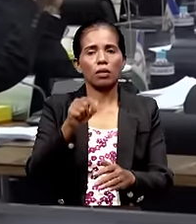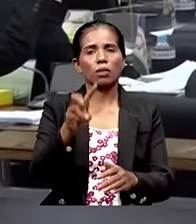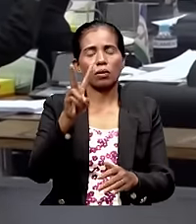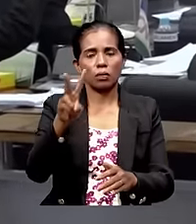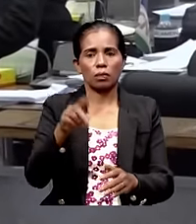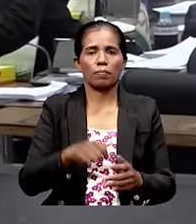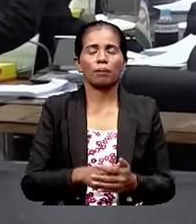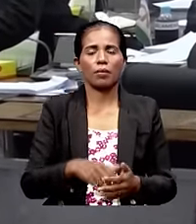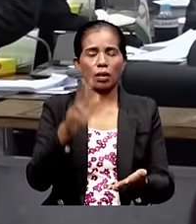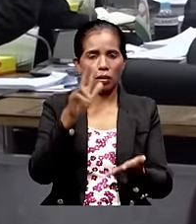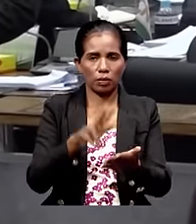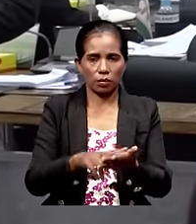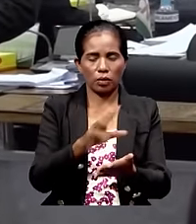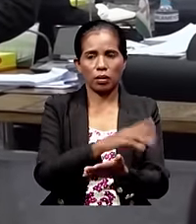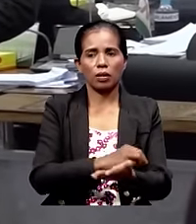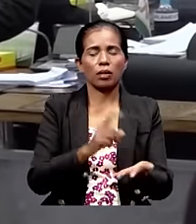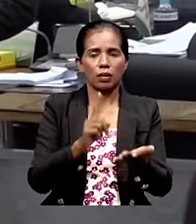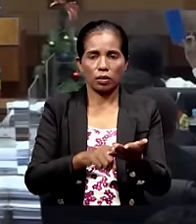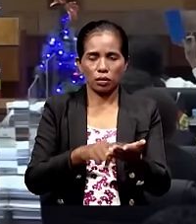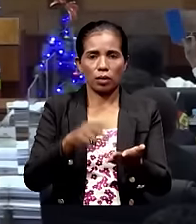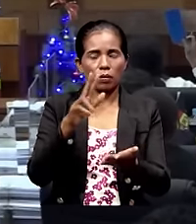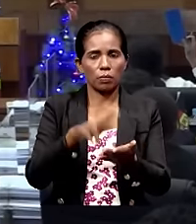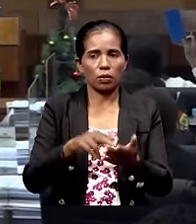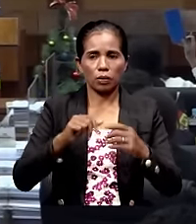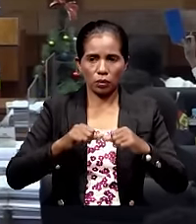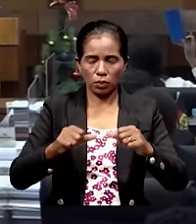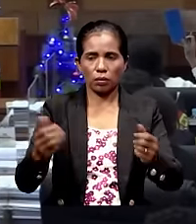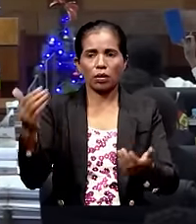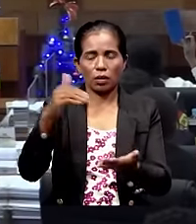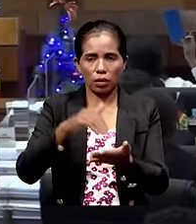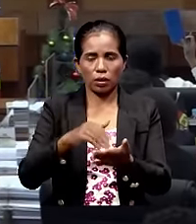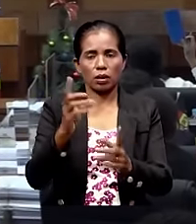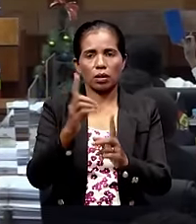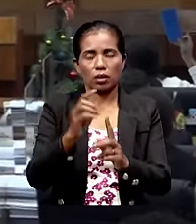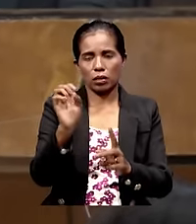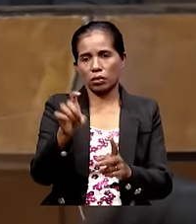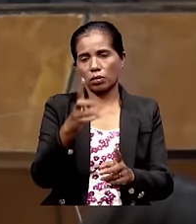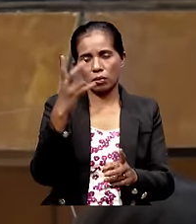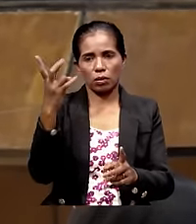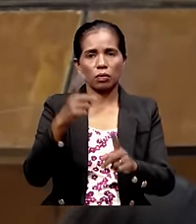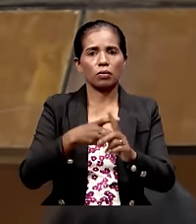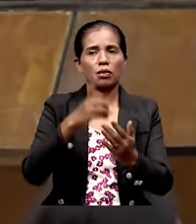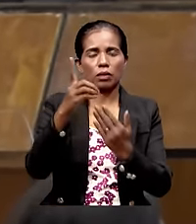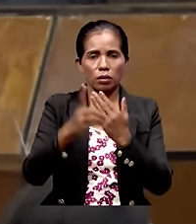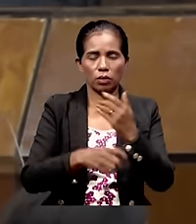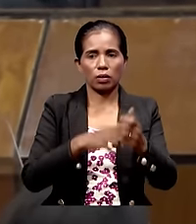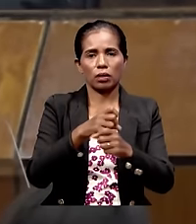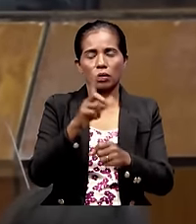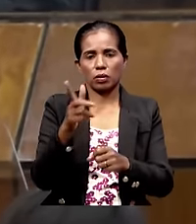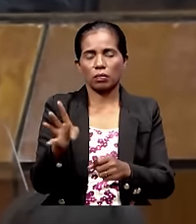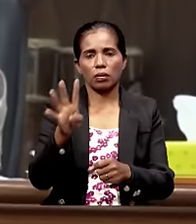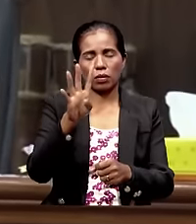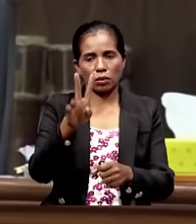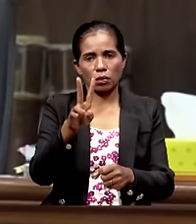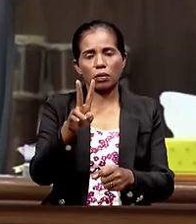Ho aprovasaun hirak ne, diskusaun no aprovasaun se kontinua filofali iha lorong san resin valo fulan Desembru tinang riu lorong resin tolu, ho diskuti